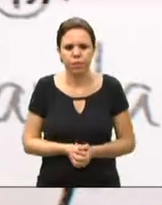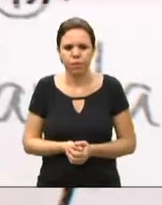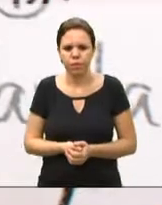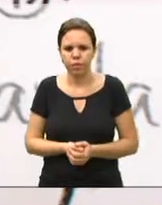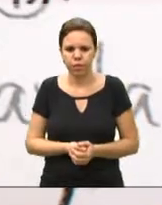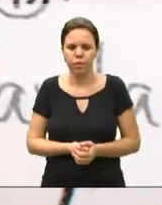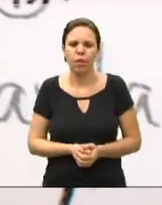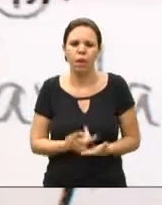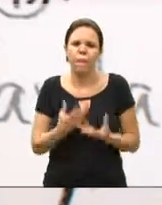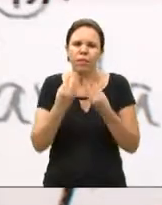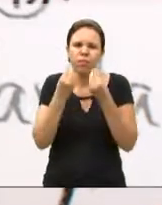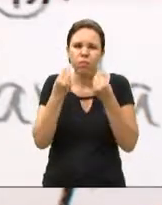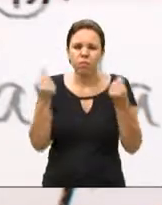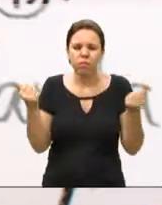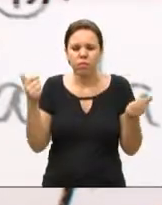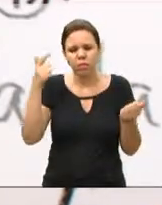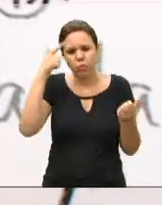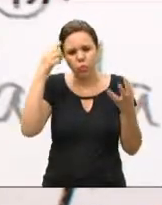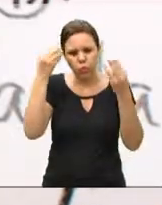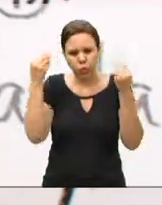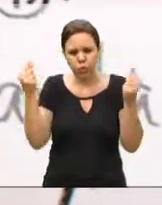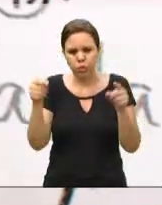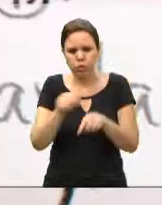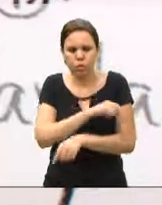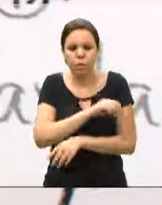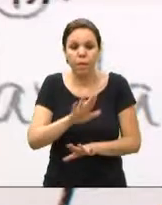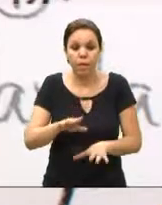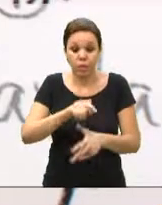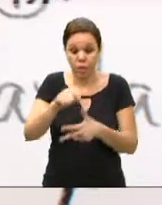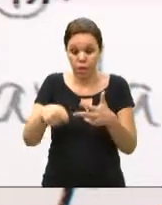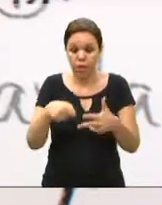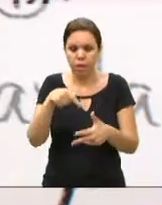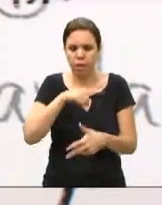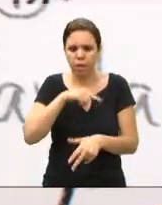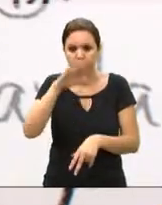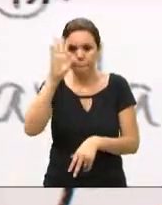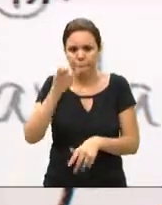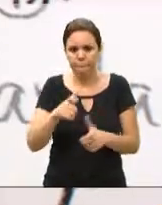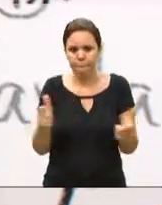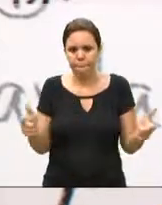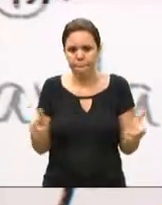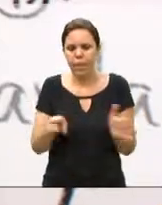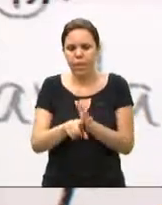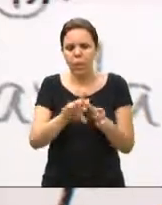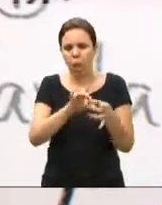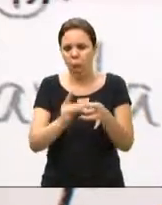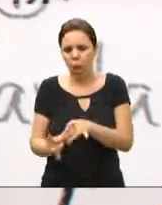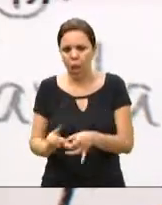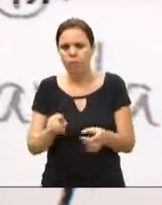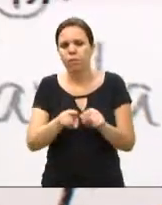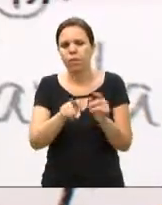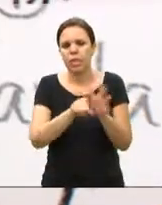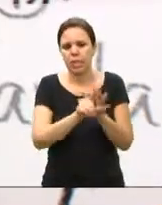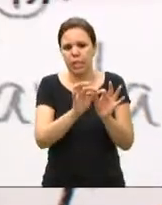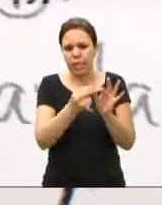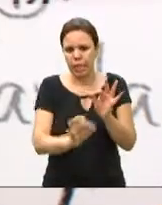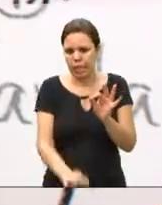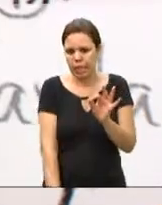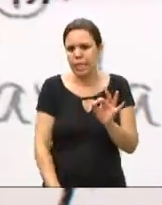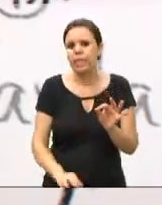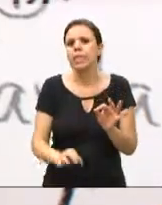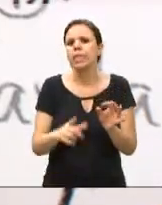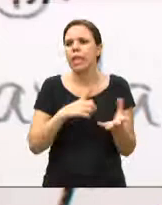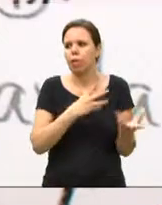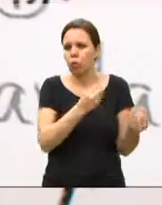mais abstrato do aluno, né? No Enem, você já tem uma contextualização um pouco maior. Então, você tem questões mais longas,